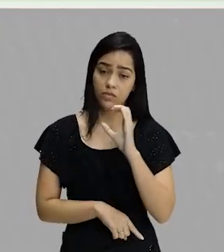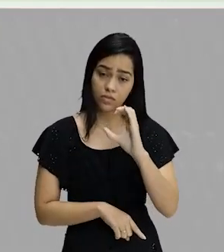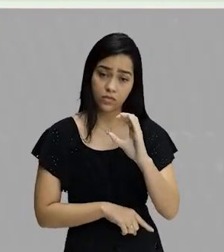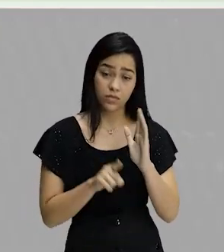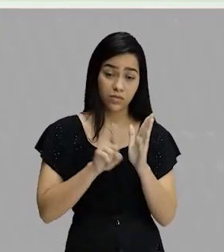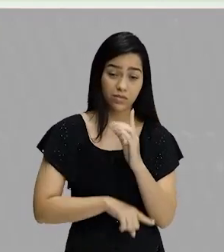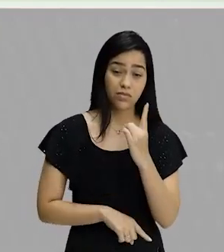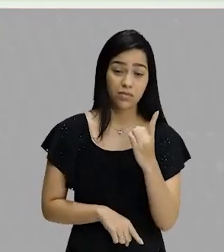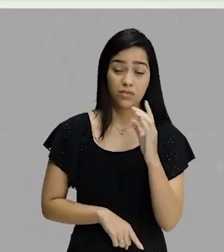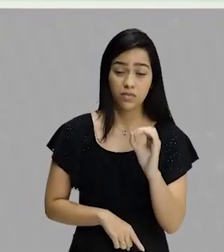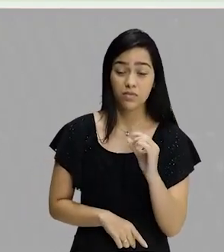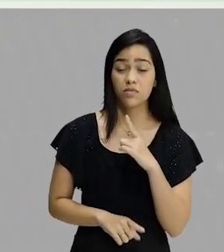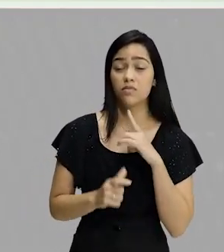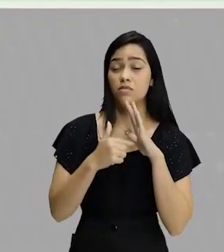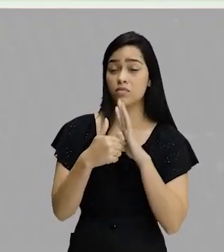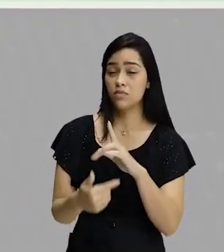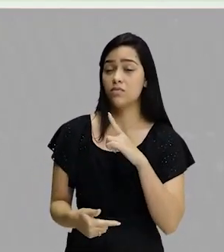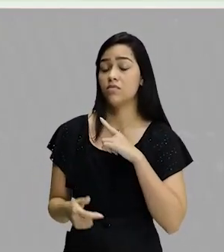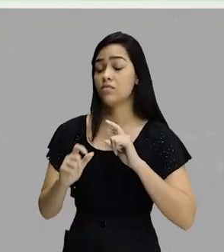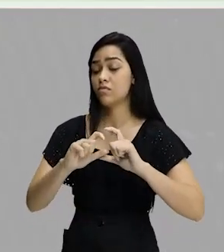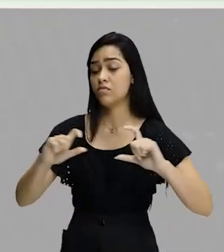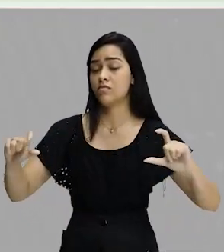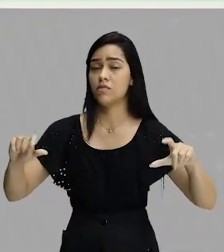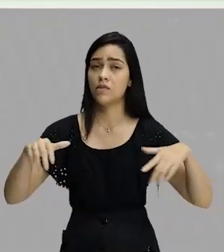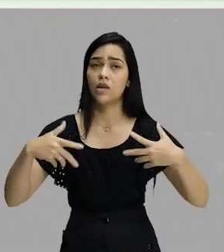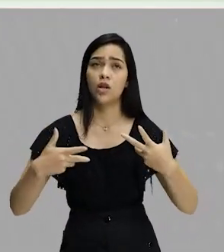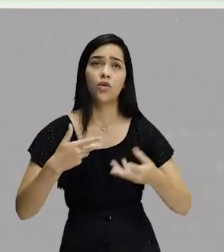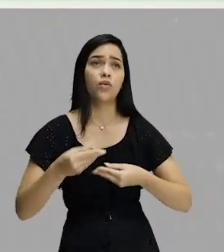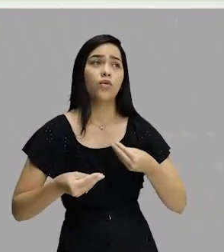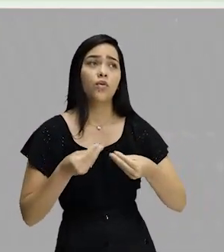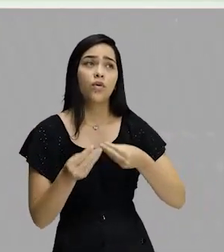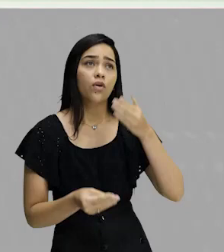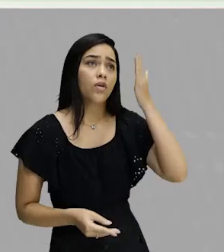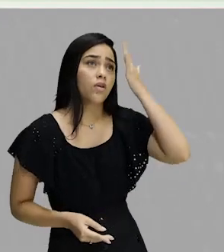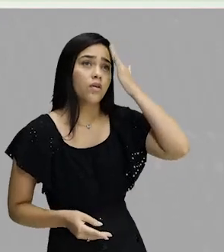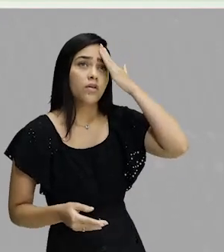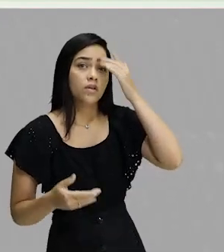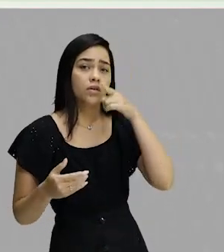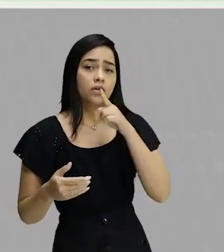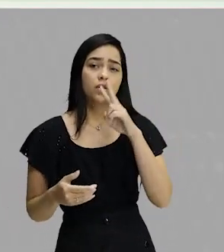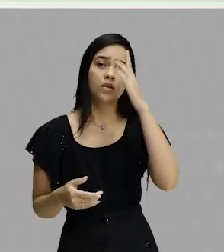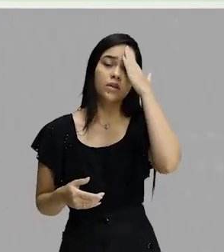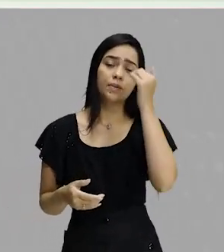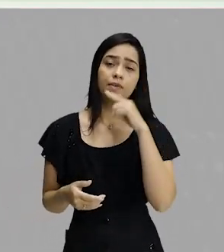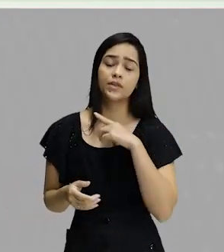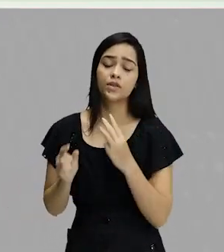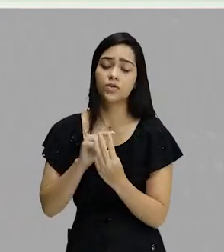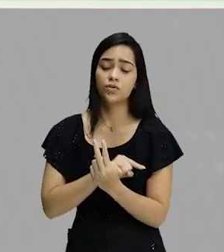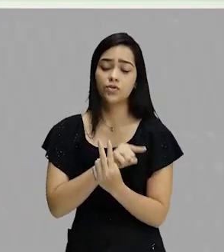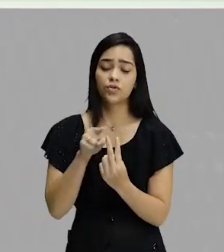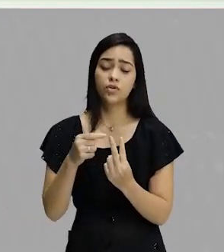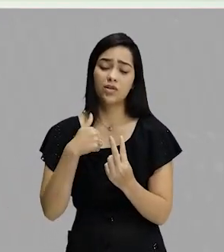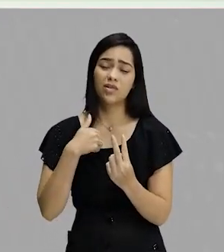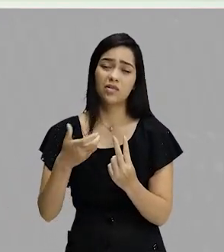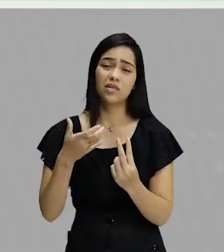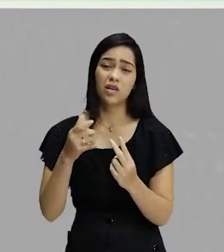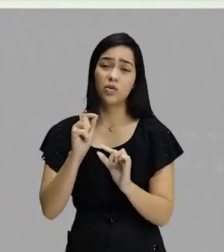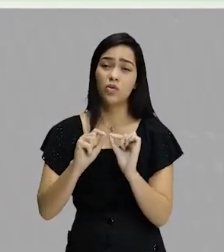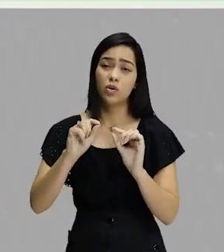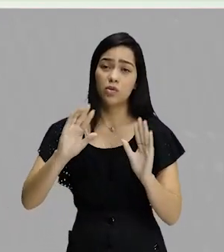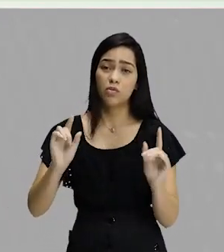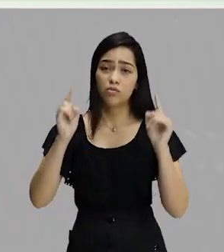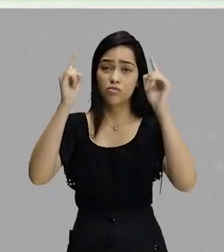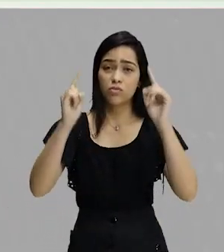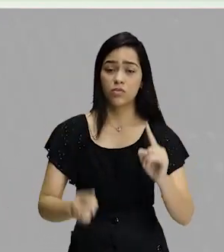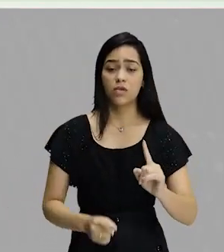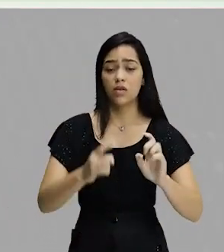1, determine a equação dessa reta. Olha aí, galera, como é que eu faço, então, para você ter dois pontos e agora eu quero montar a